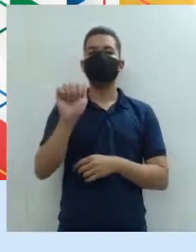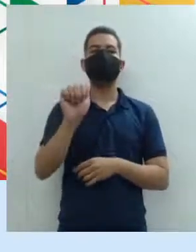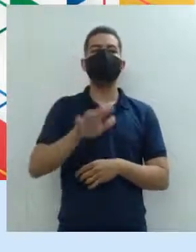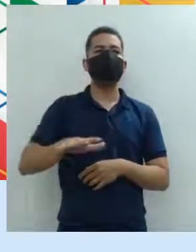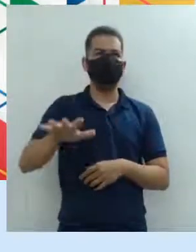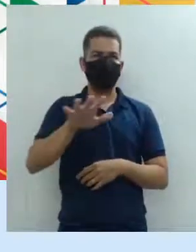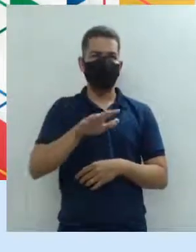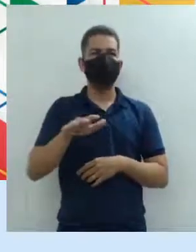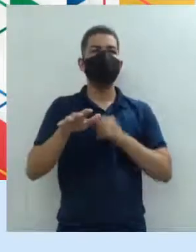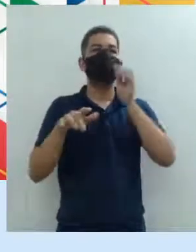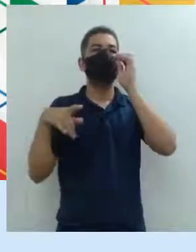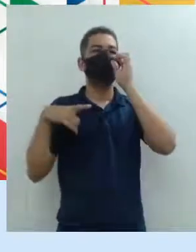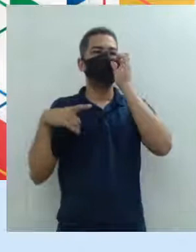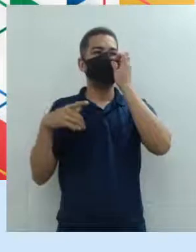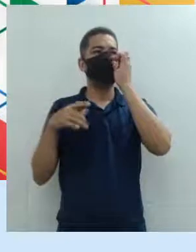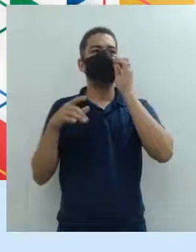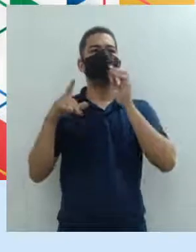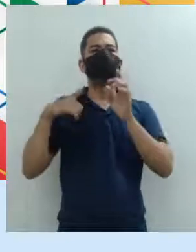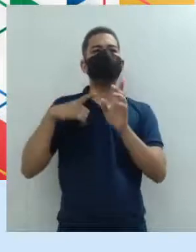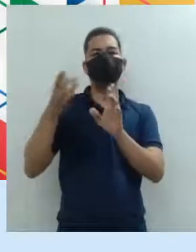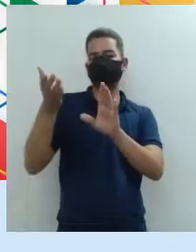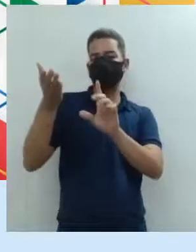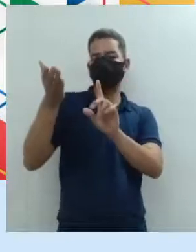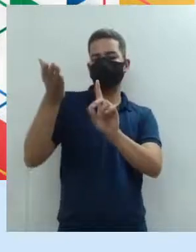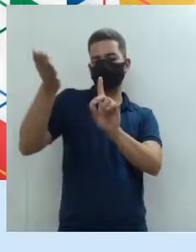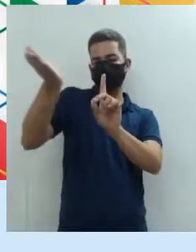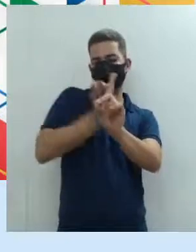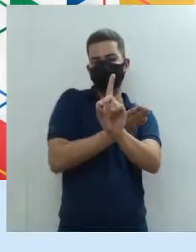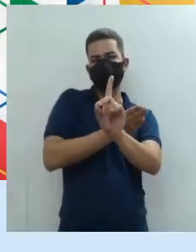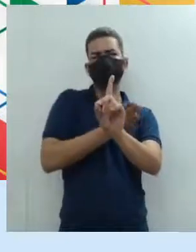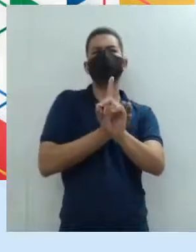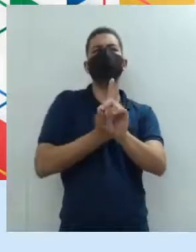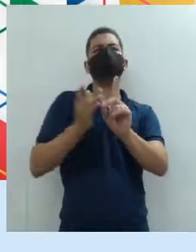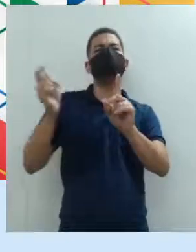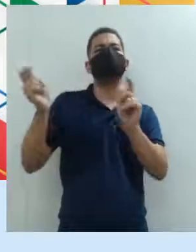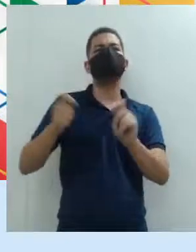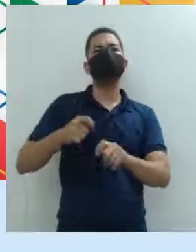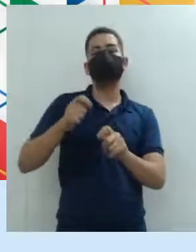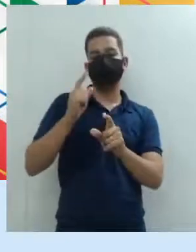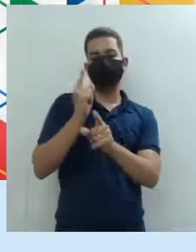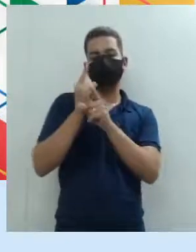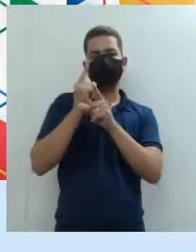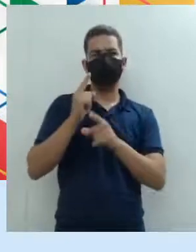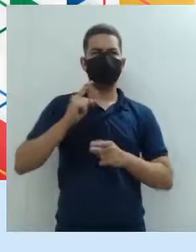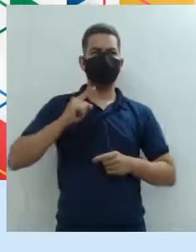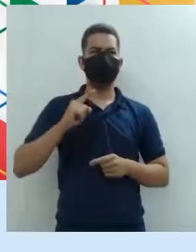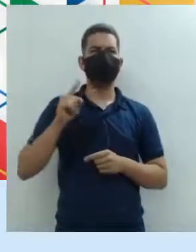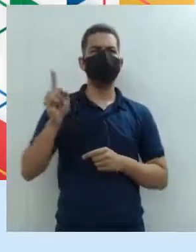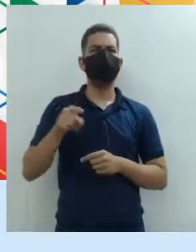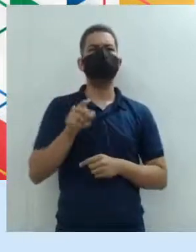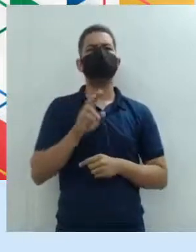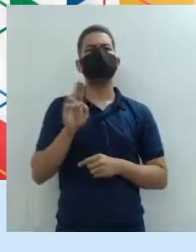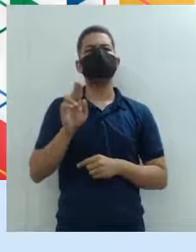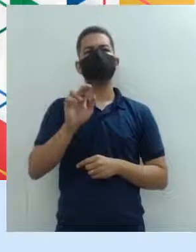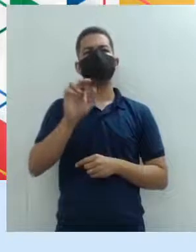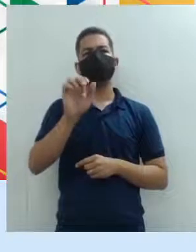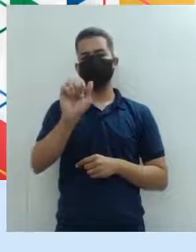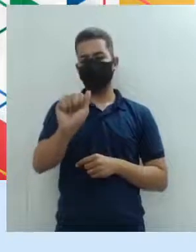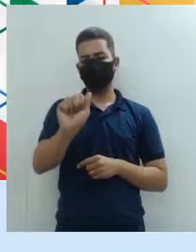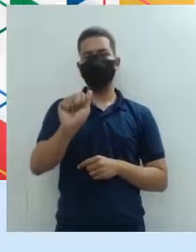área da secção, que é quando eu dou um corte no material assim. Então eu consigo ter uma área ali. A gente vai chamar essa área de área